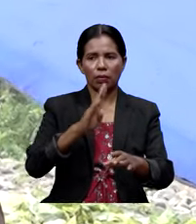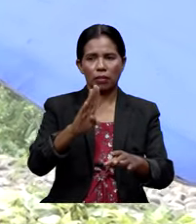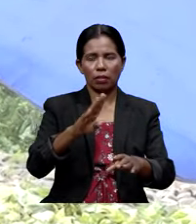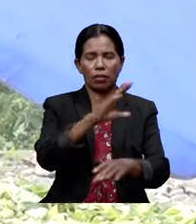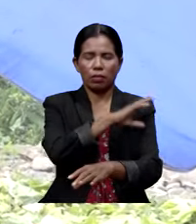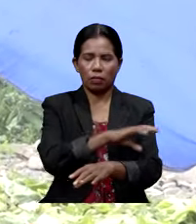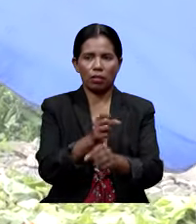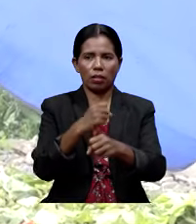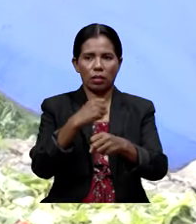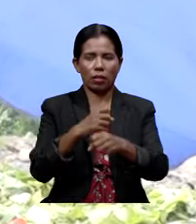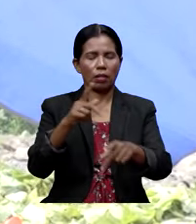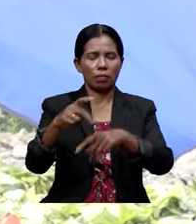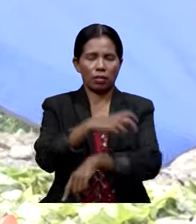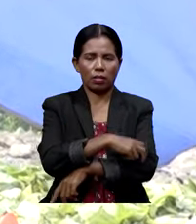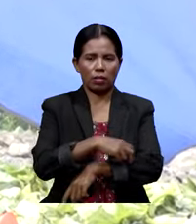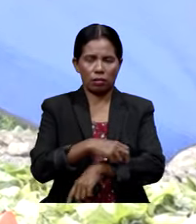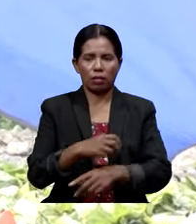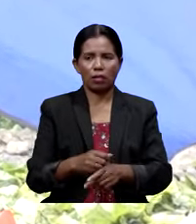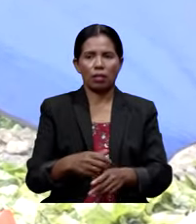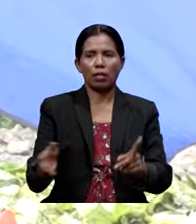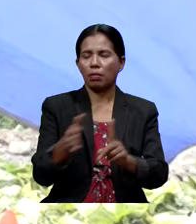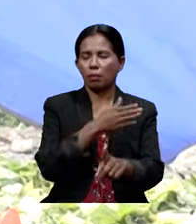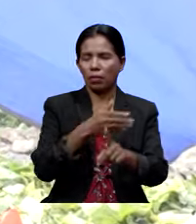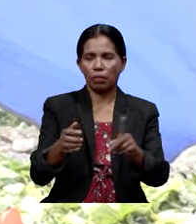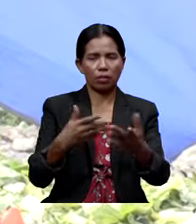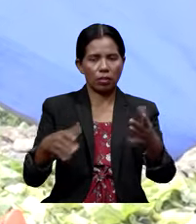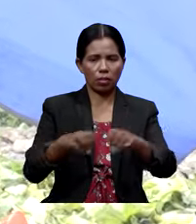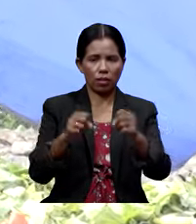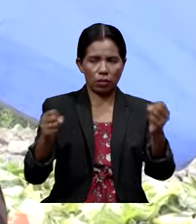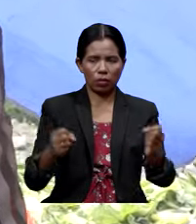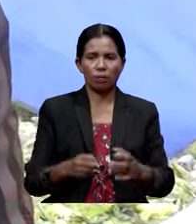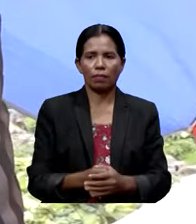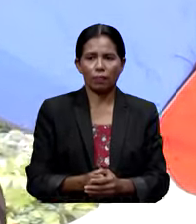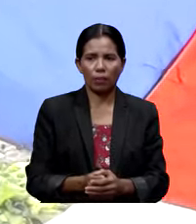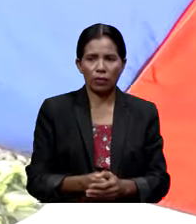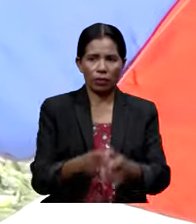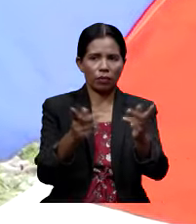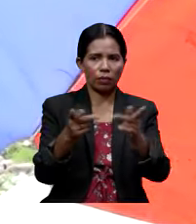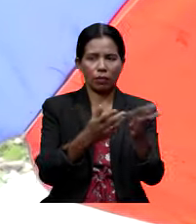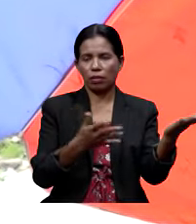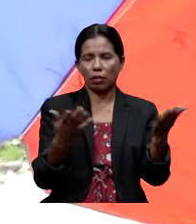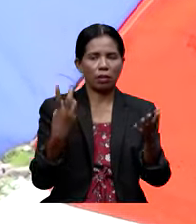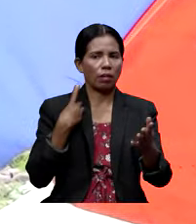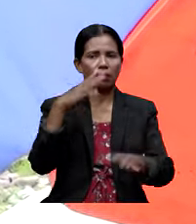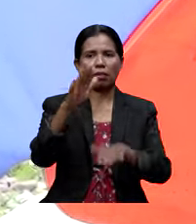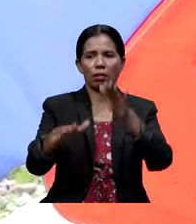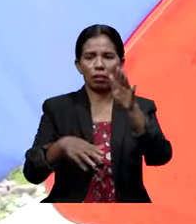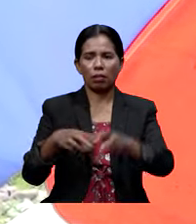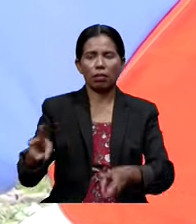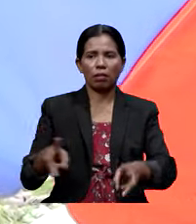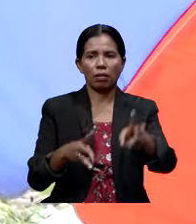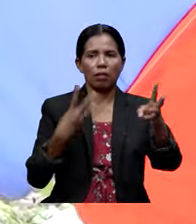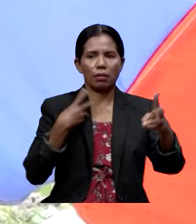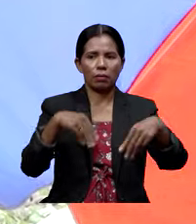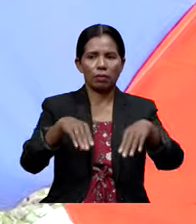ita saya ne semana apte. Ba ku sasan ser ne rahun hotu. Antau fatin musla ya tana mi lawa. Ya dalan leto an ser ne